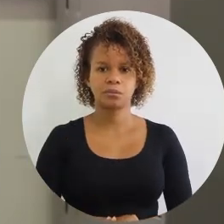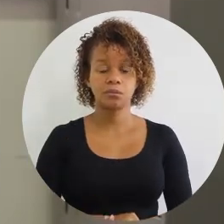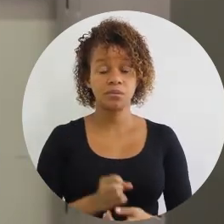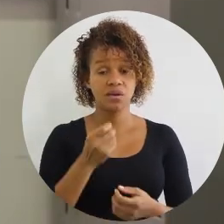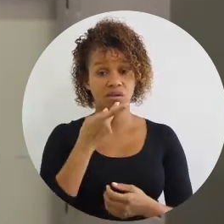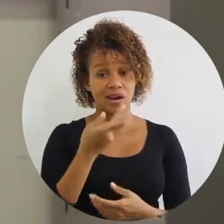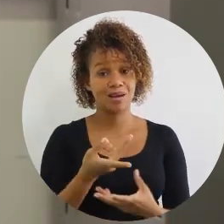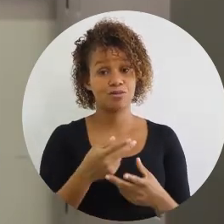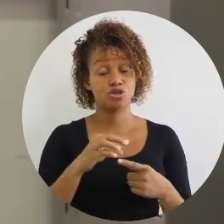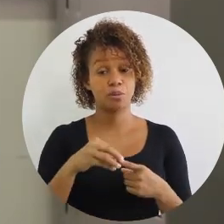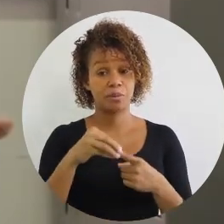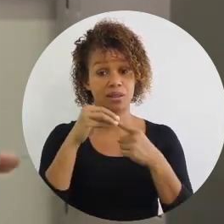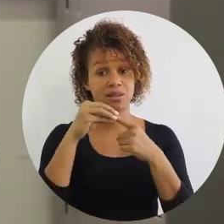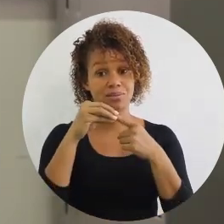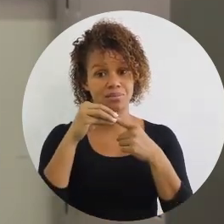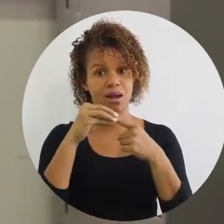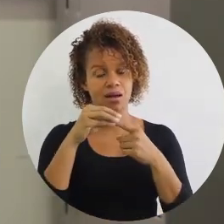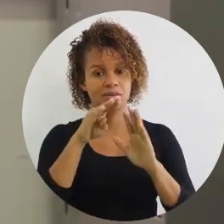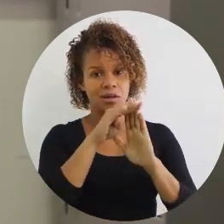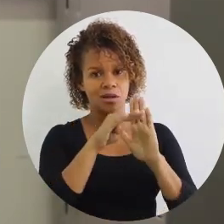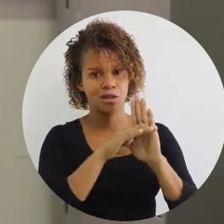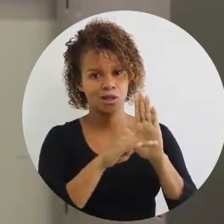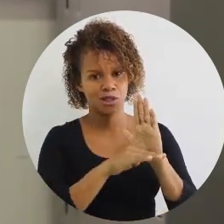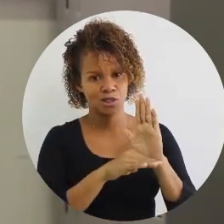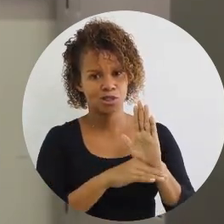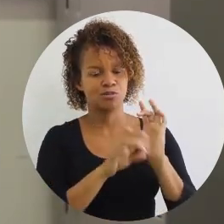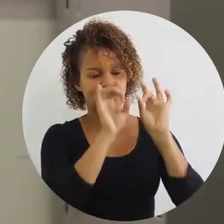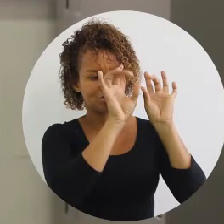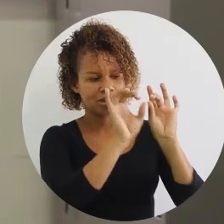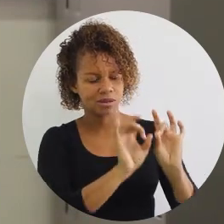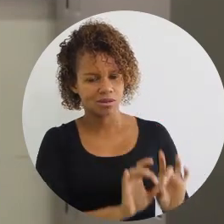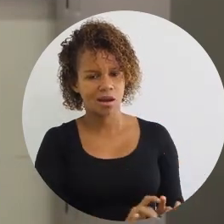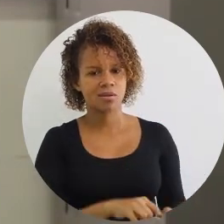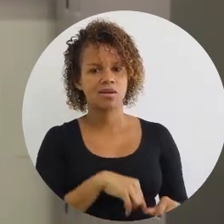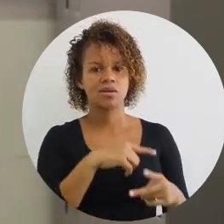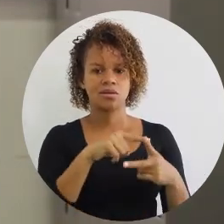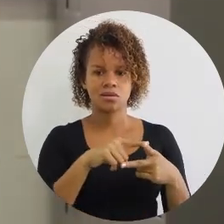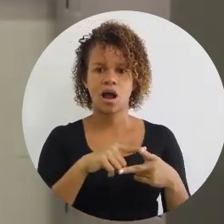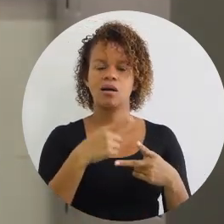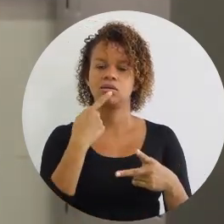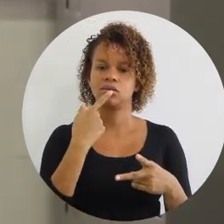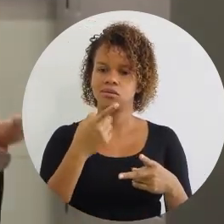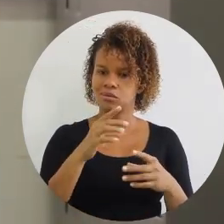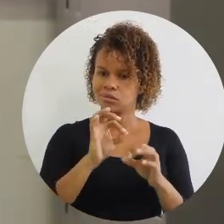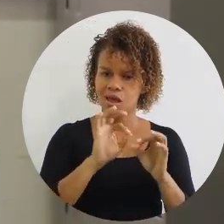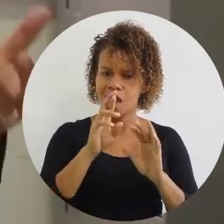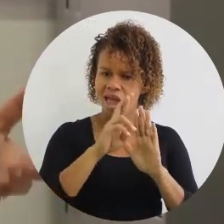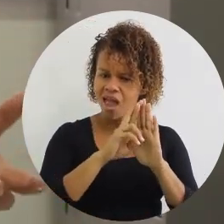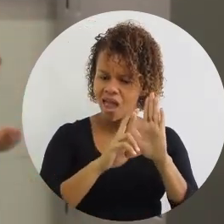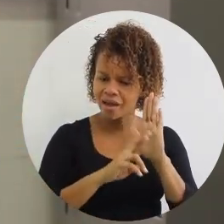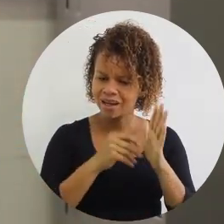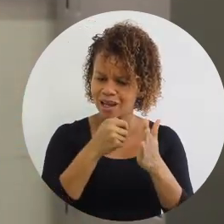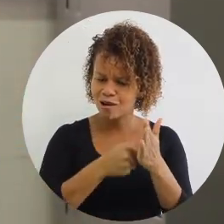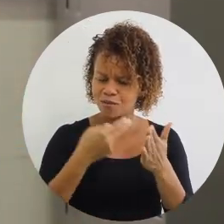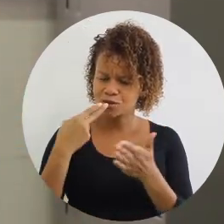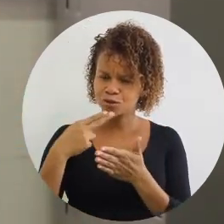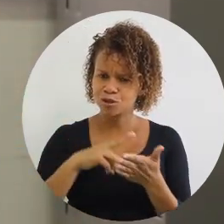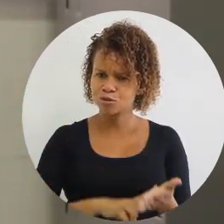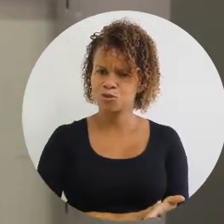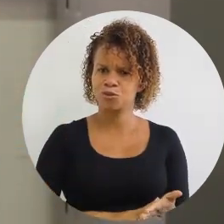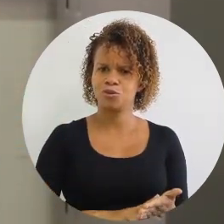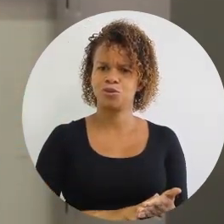os principais regimes aduaneiros especiais, que são as exceções às regras na cobrança dos tributos